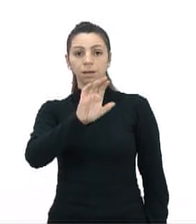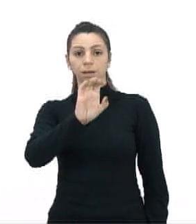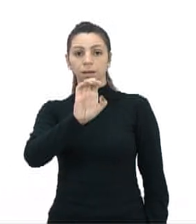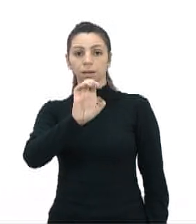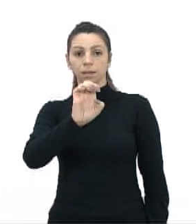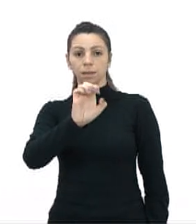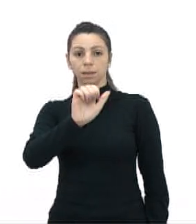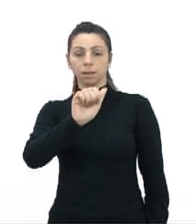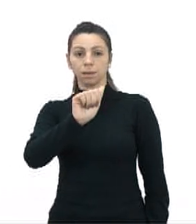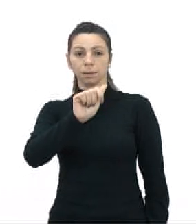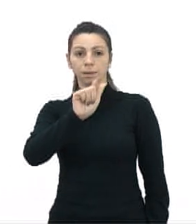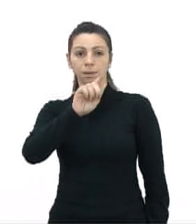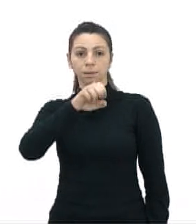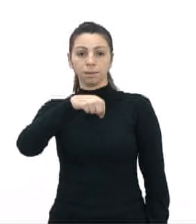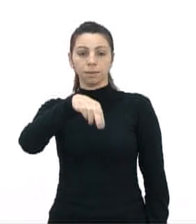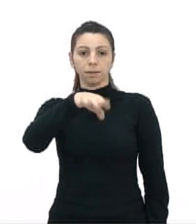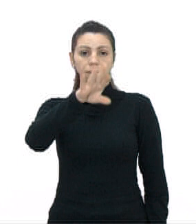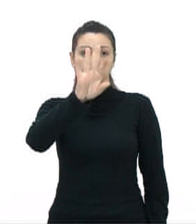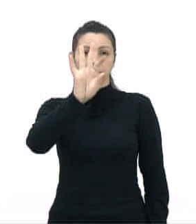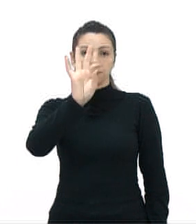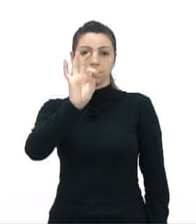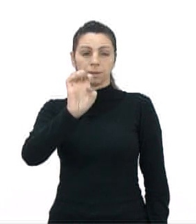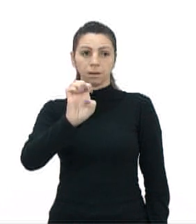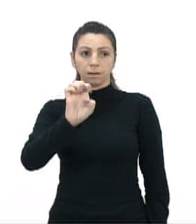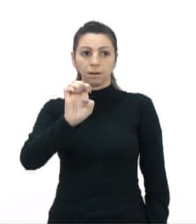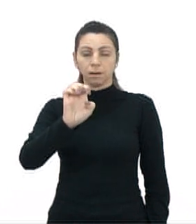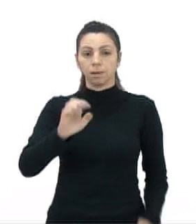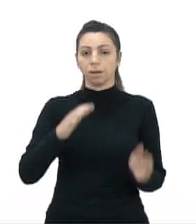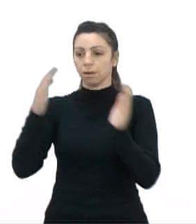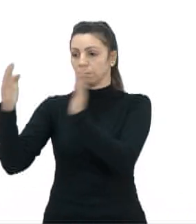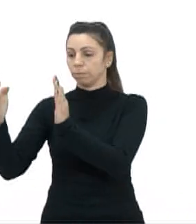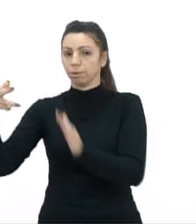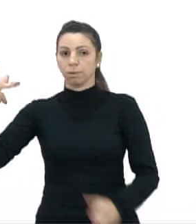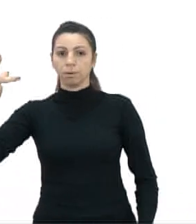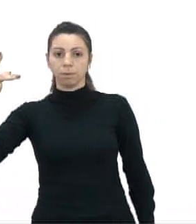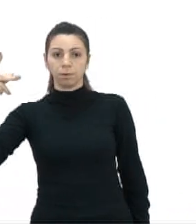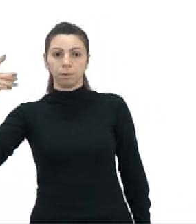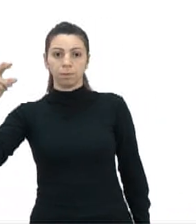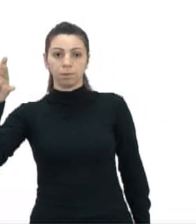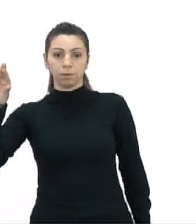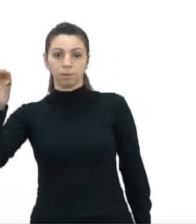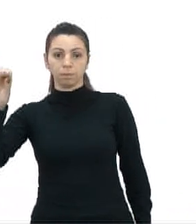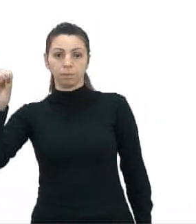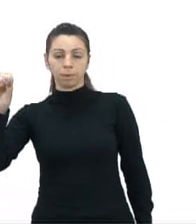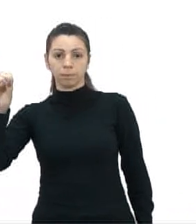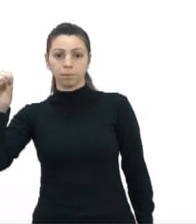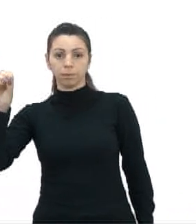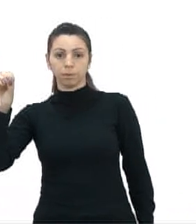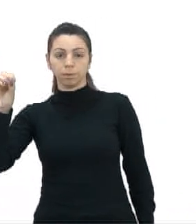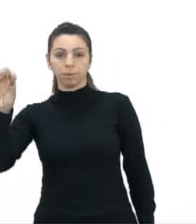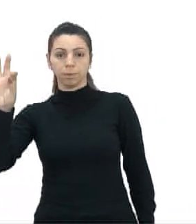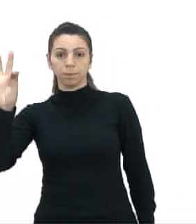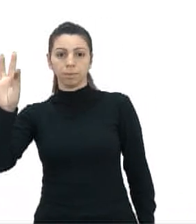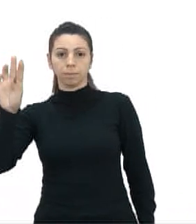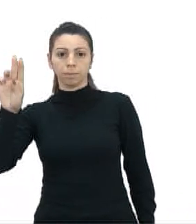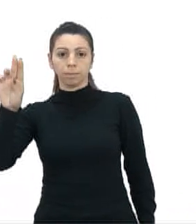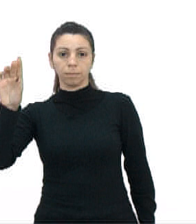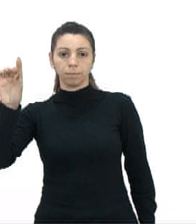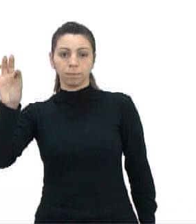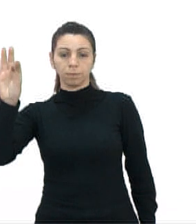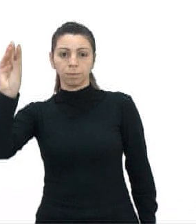Tá? Para fazer o balanceamento, não existe outra opção a não ser tentativa e